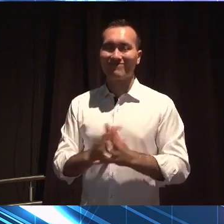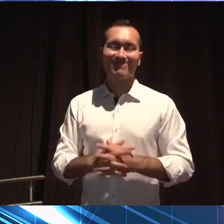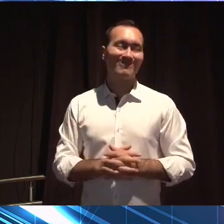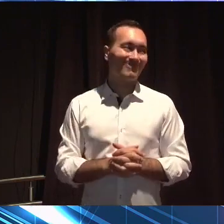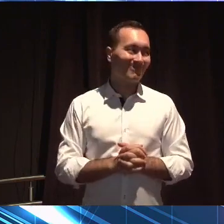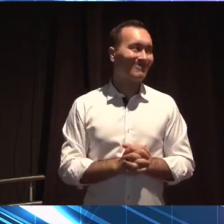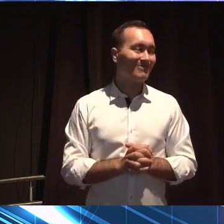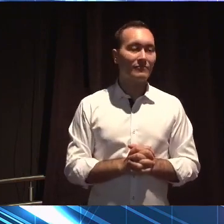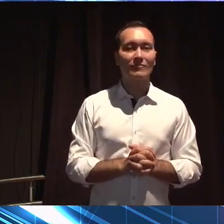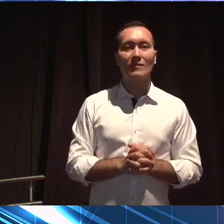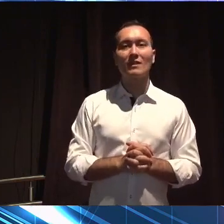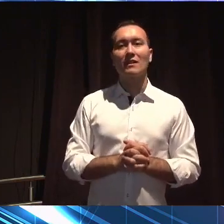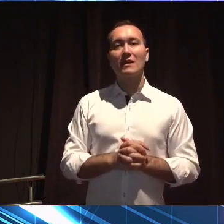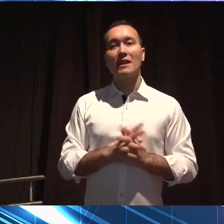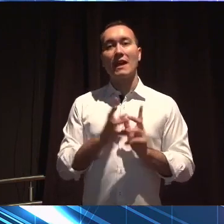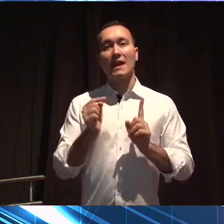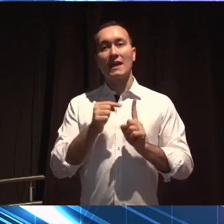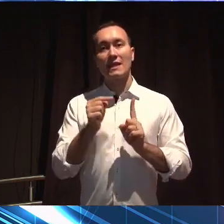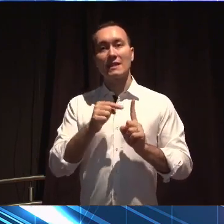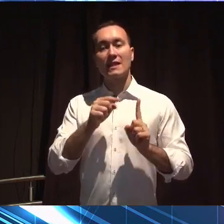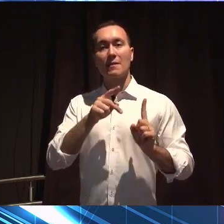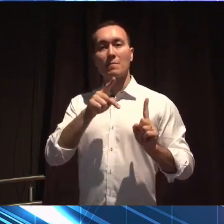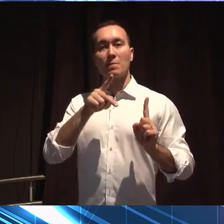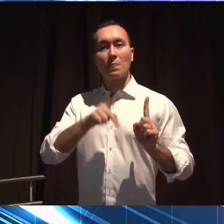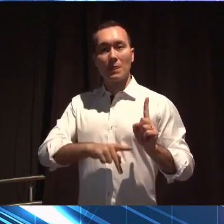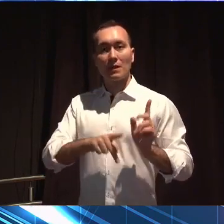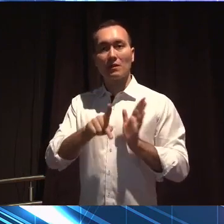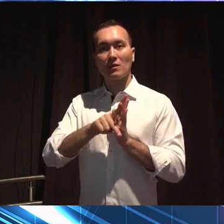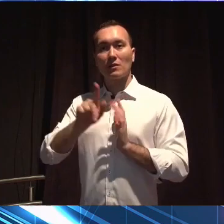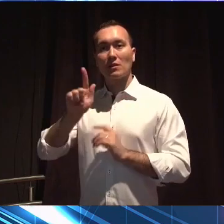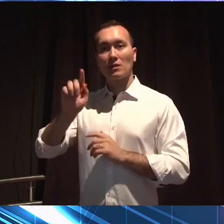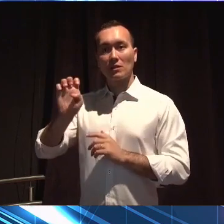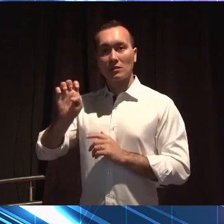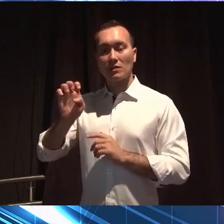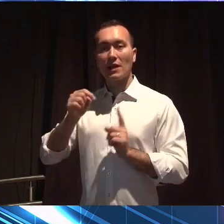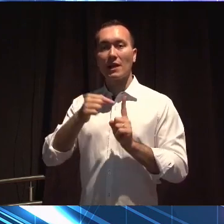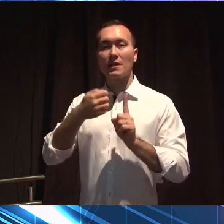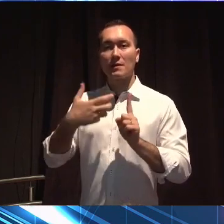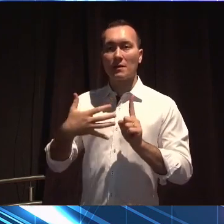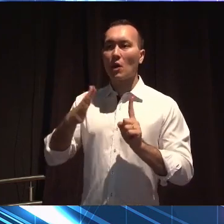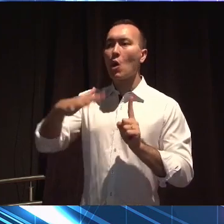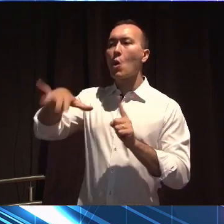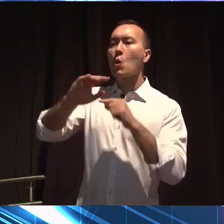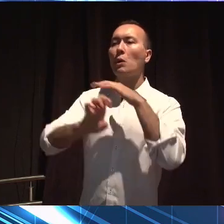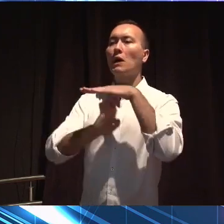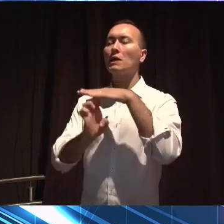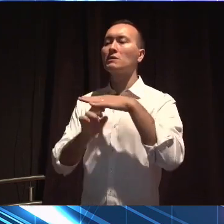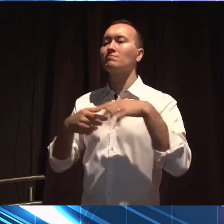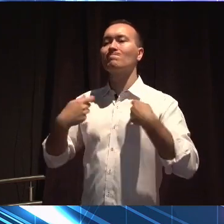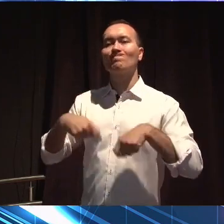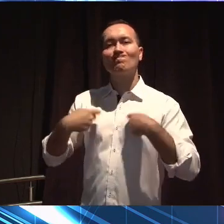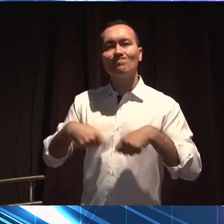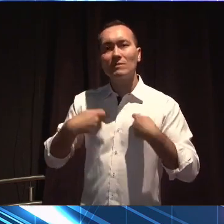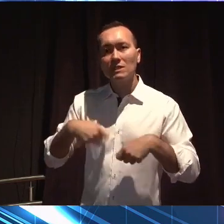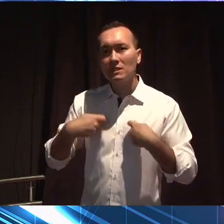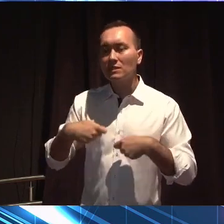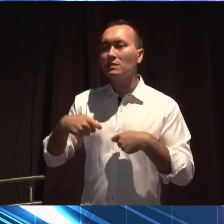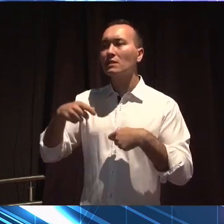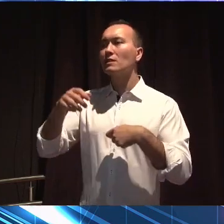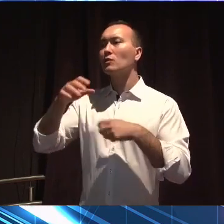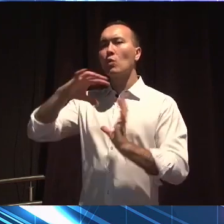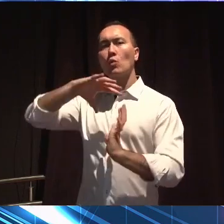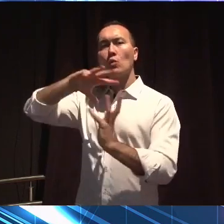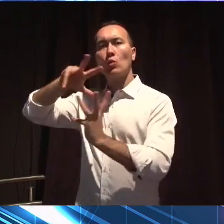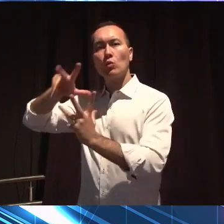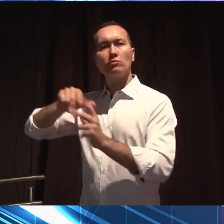ele era presidente da GE, na época, ele falava da necessidade das empresas conseguirem acompanhar o ritmo de mudanças que